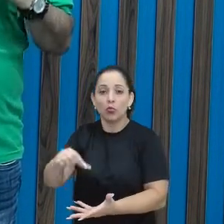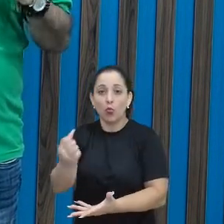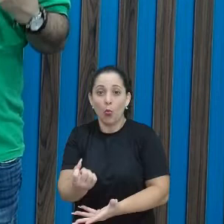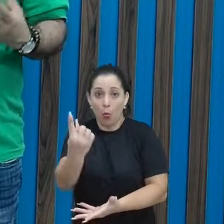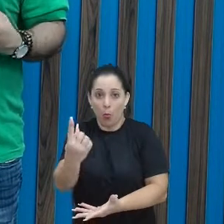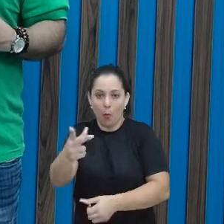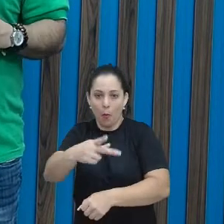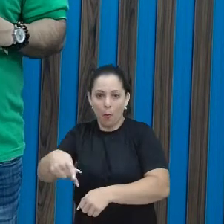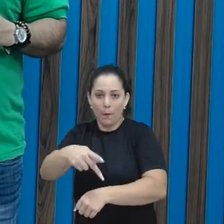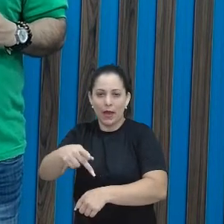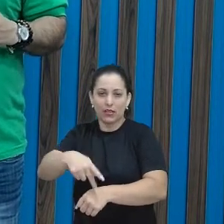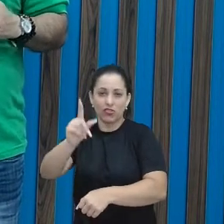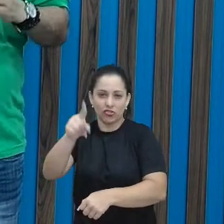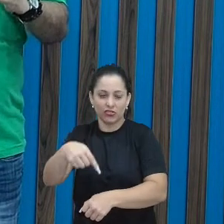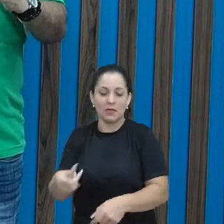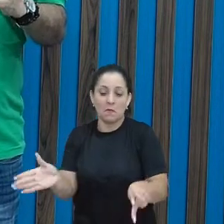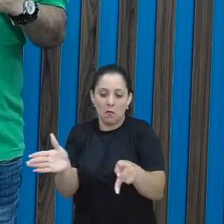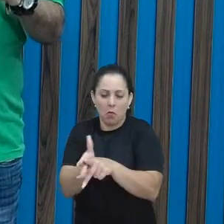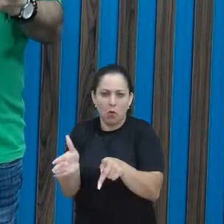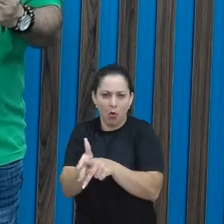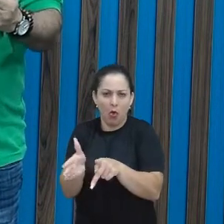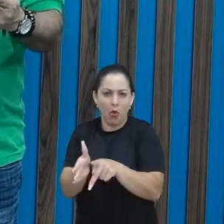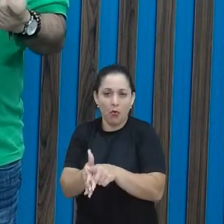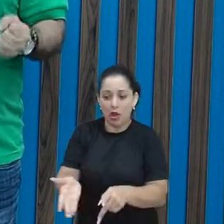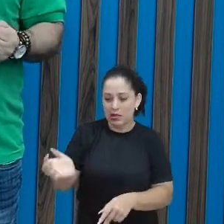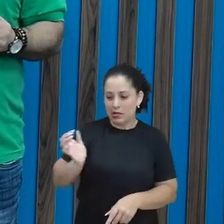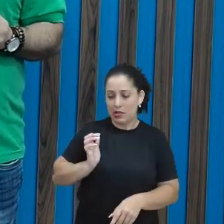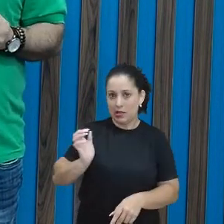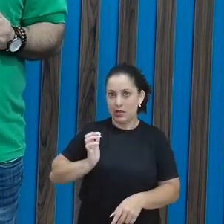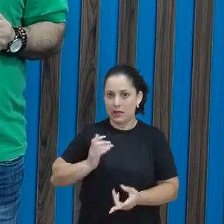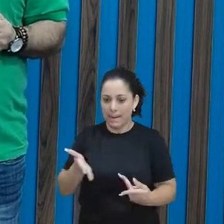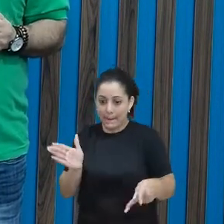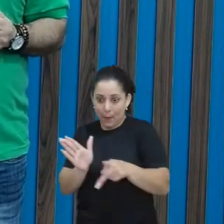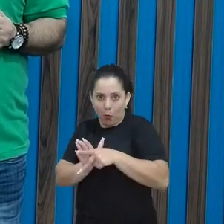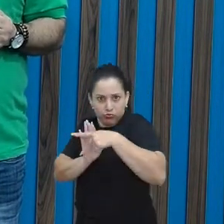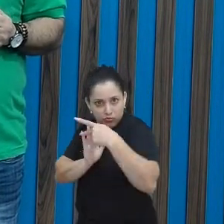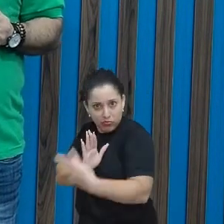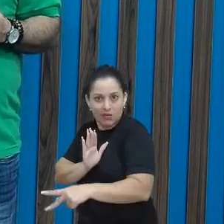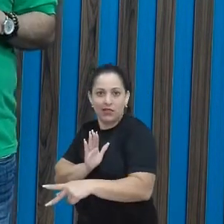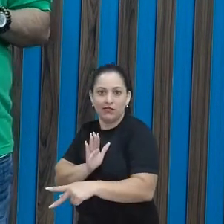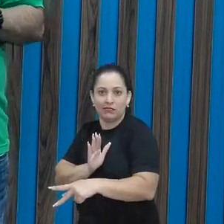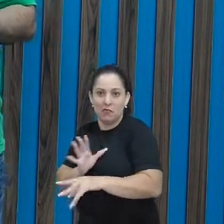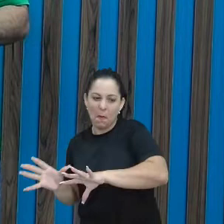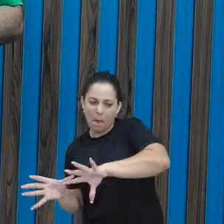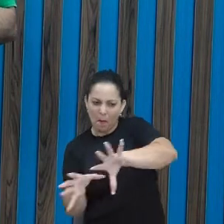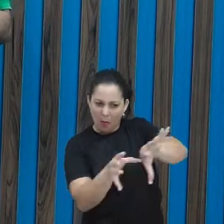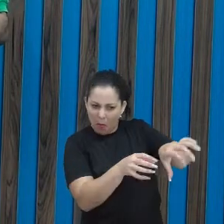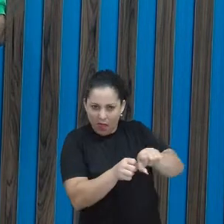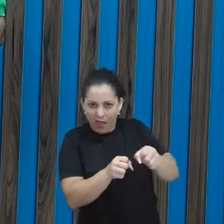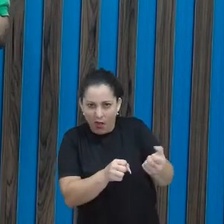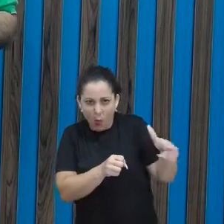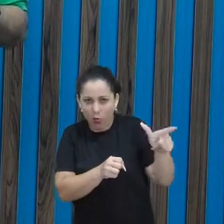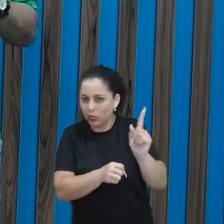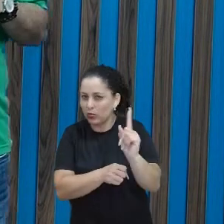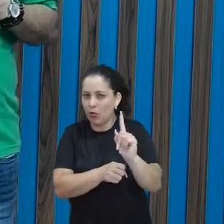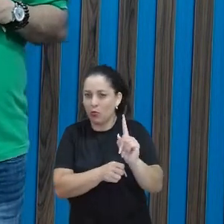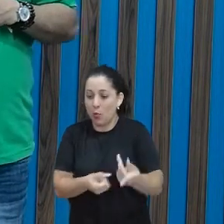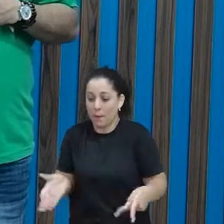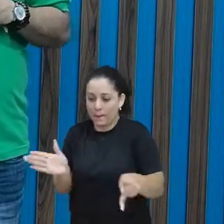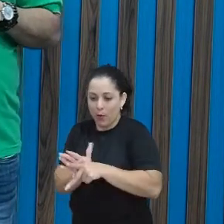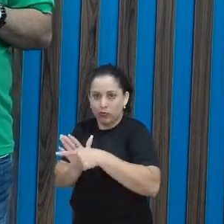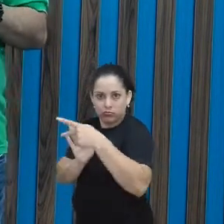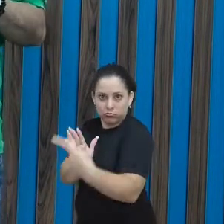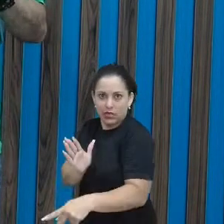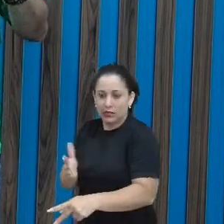grande potência econômica sem a exploração de outro território? Que a gente vive, por exemplo, em